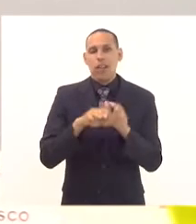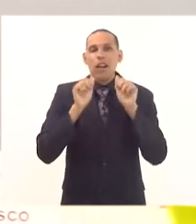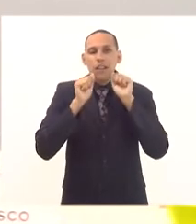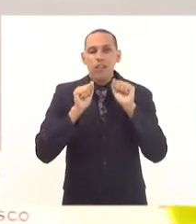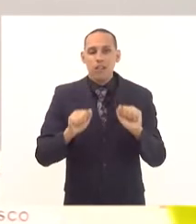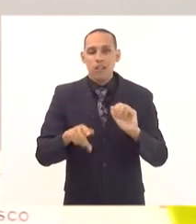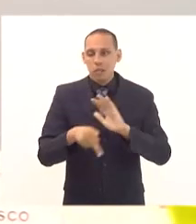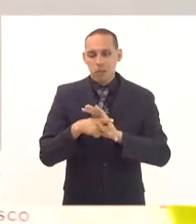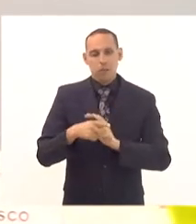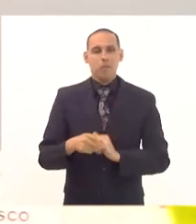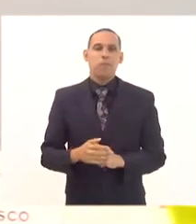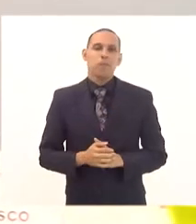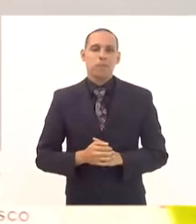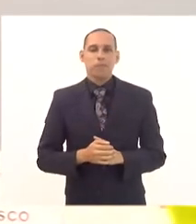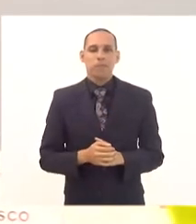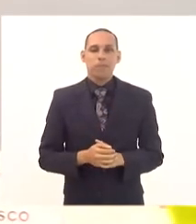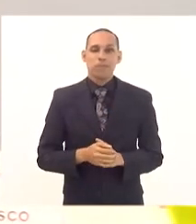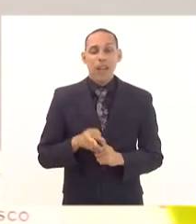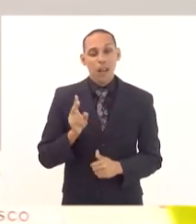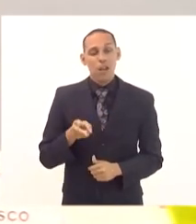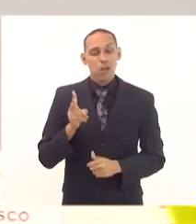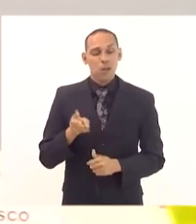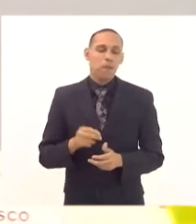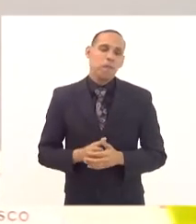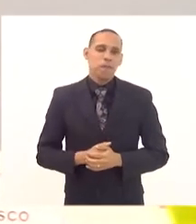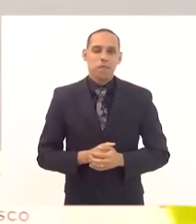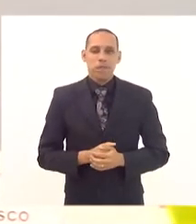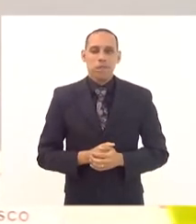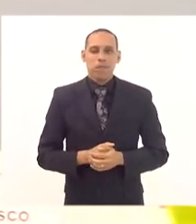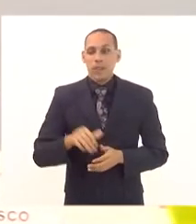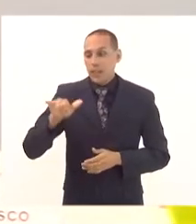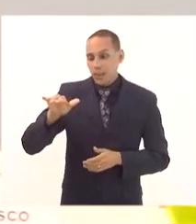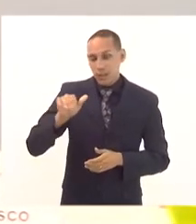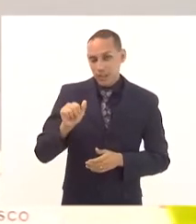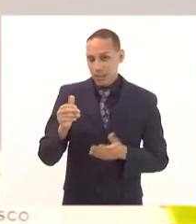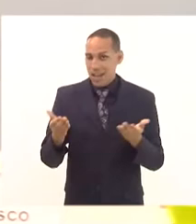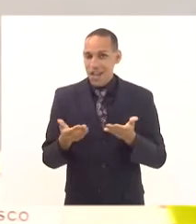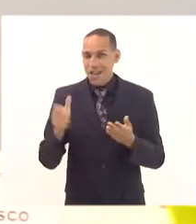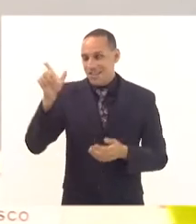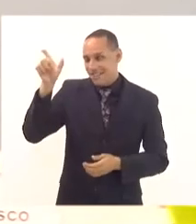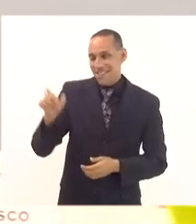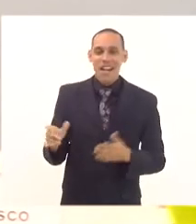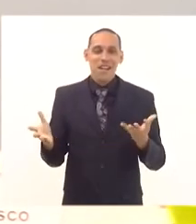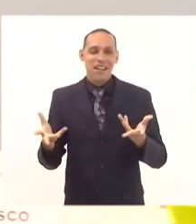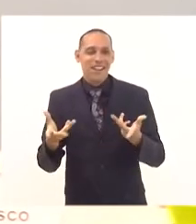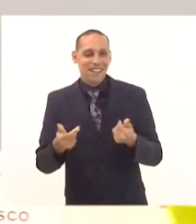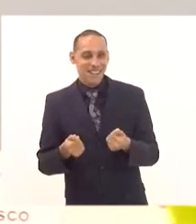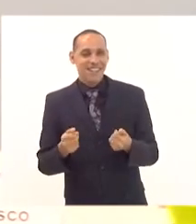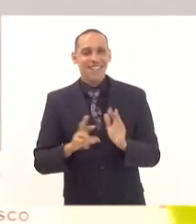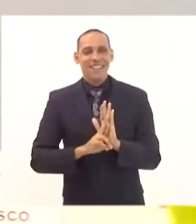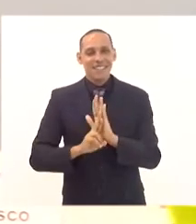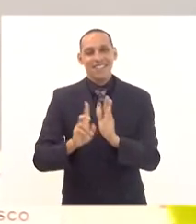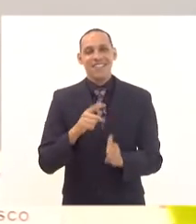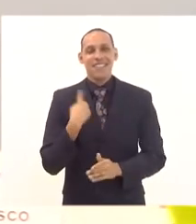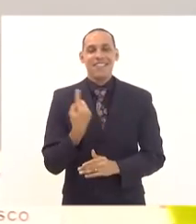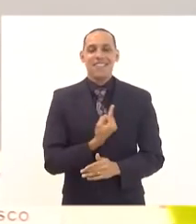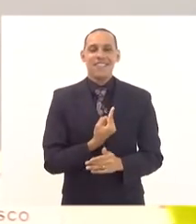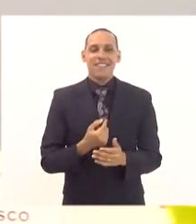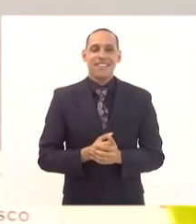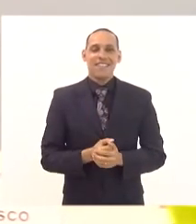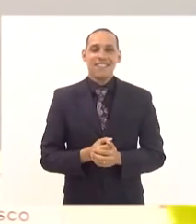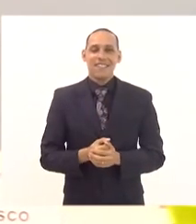assessoria uma conseguindo aqui Quero convidar ela maravilhosa Nossa referência